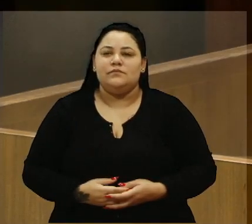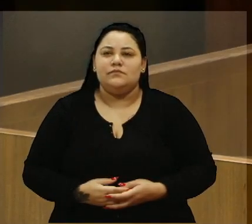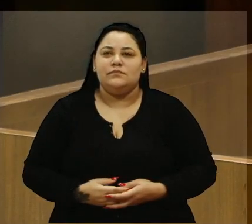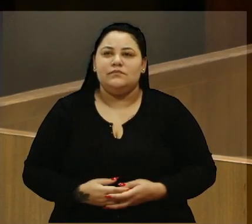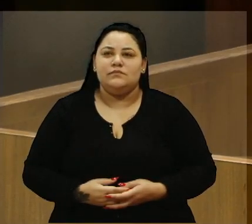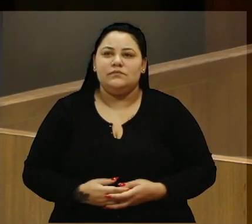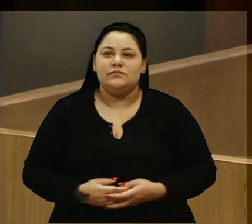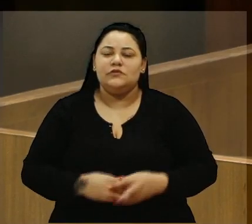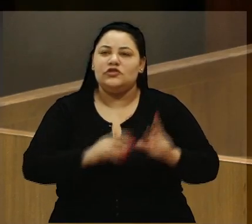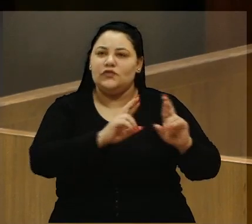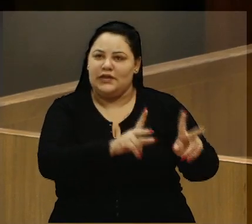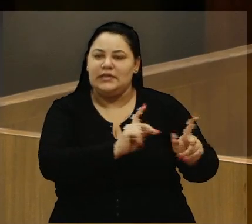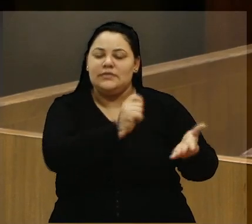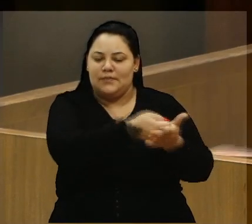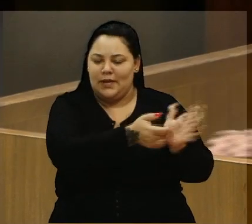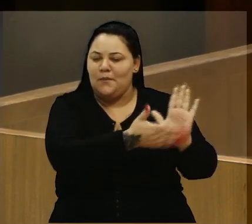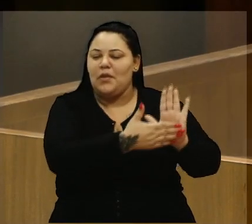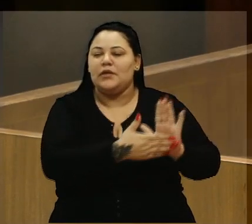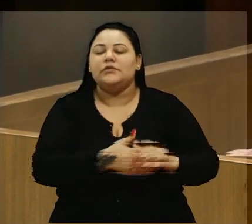de diferença.